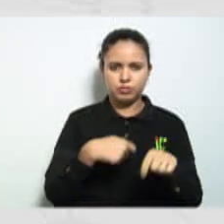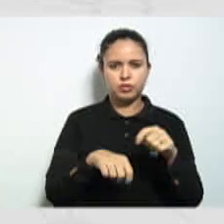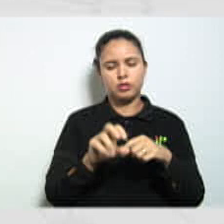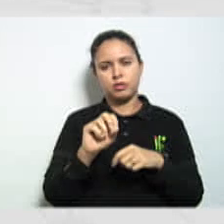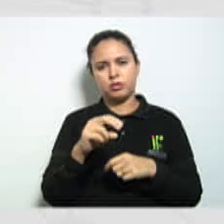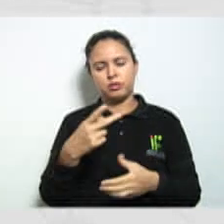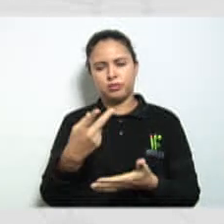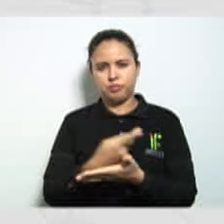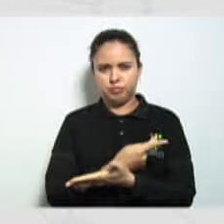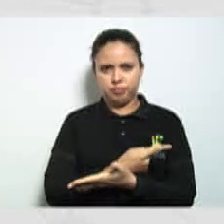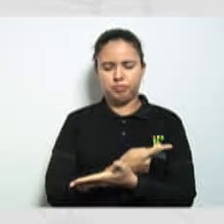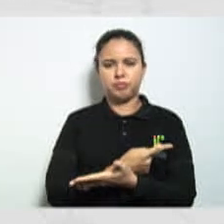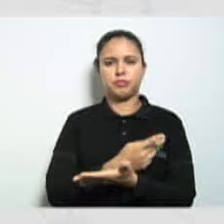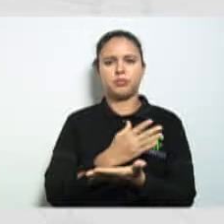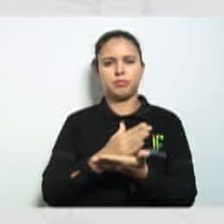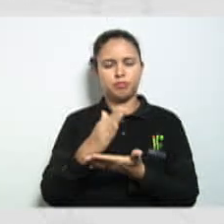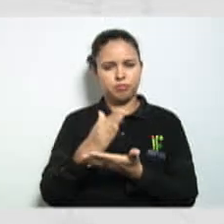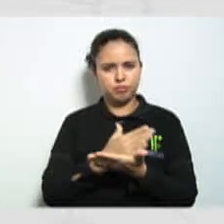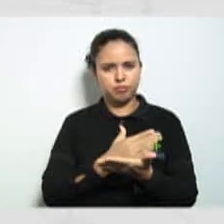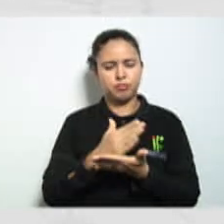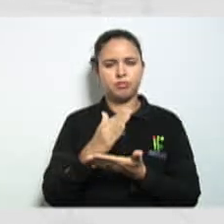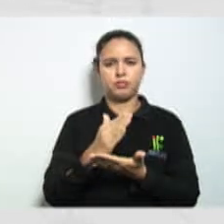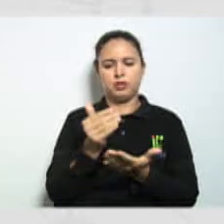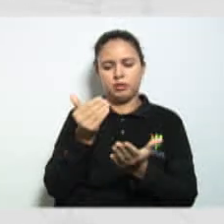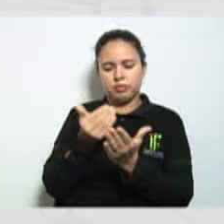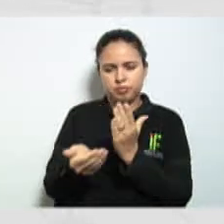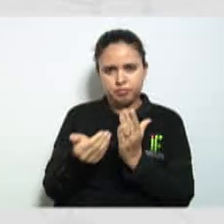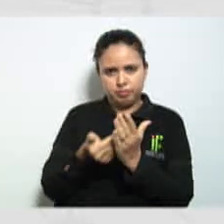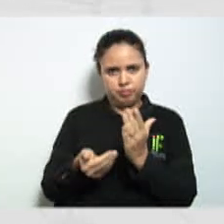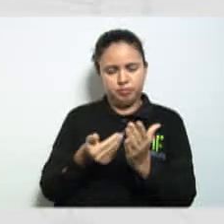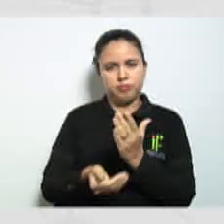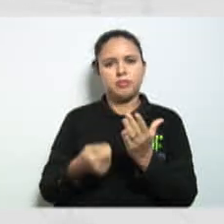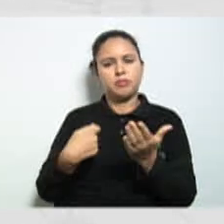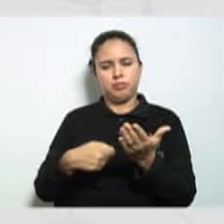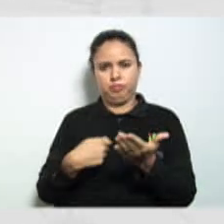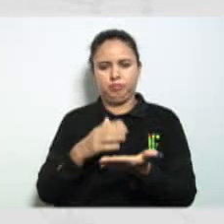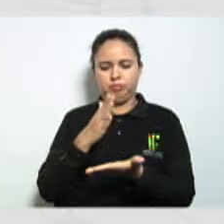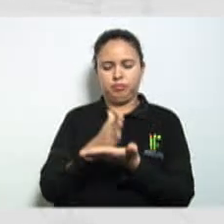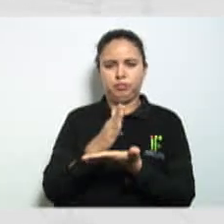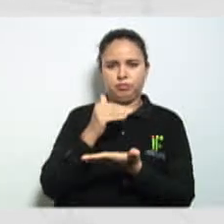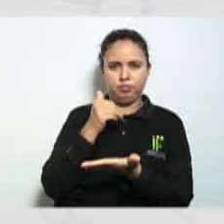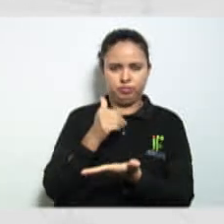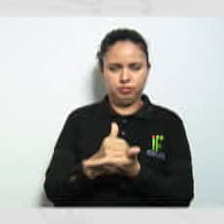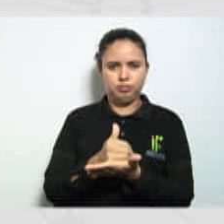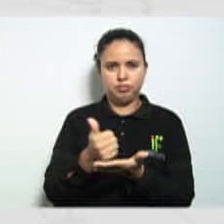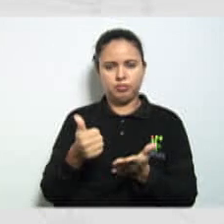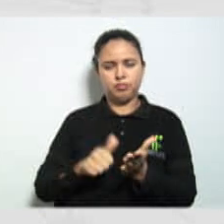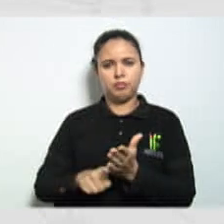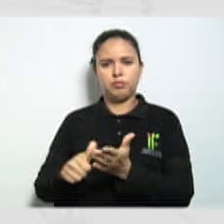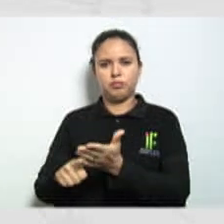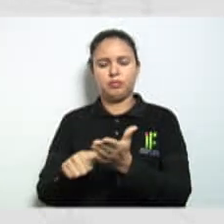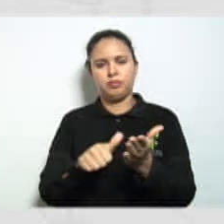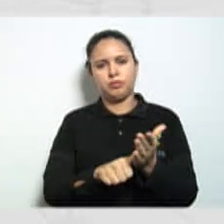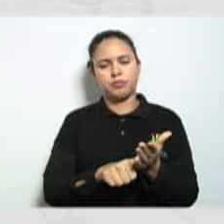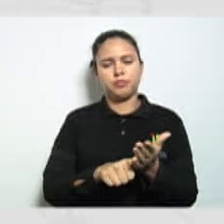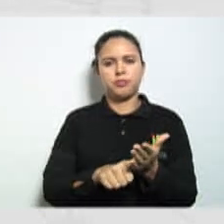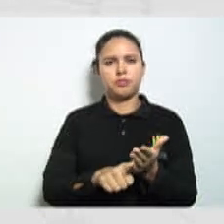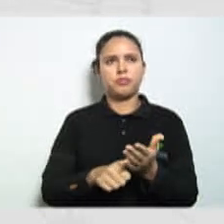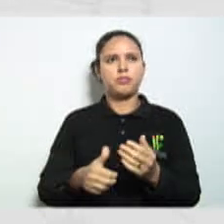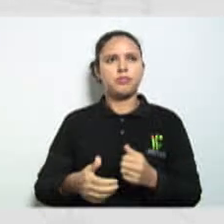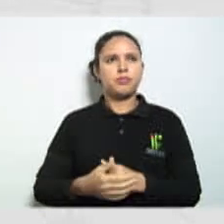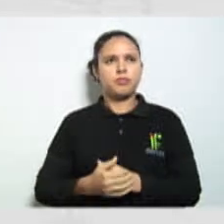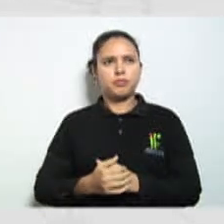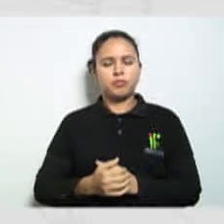as perdas, elas serão rateadas com os cooperados. Aí nós temos prejuízos a